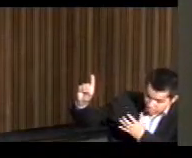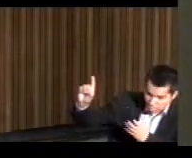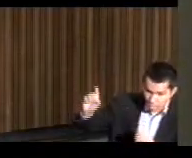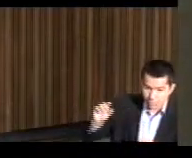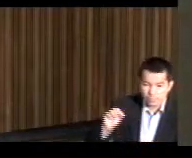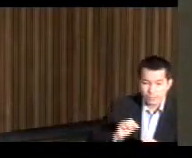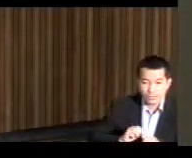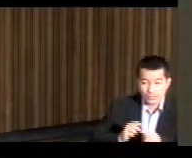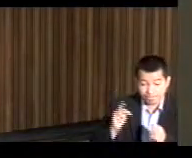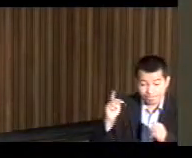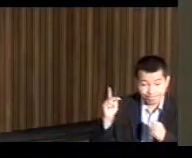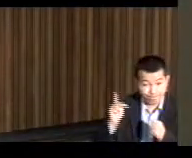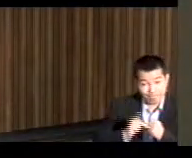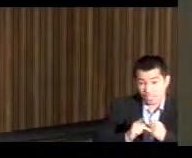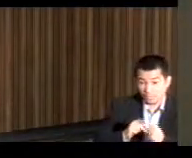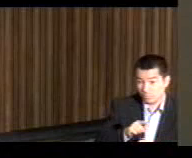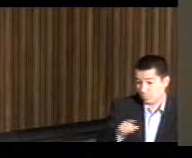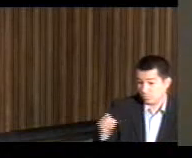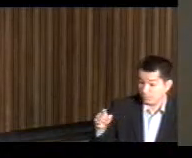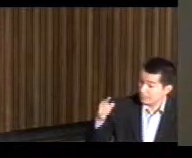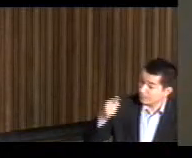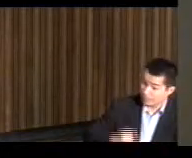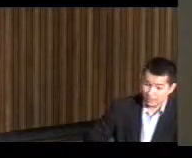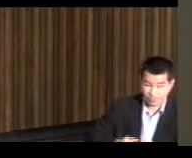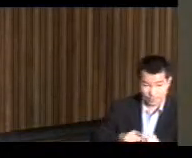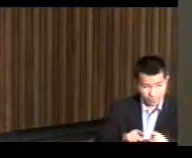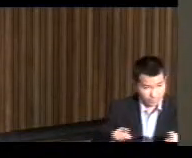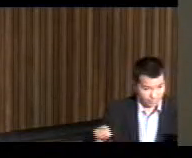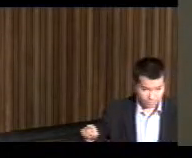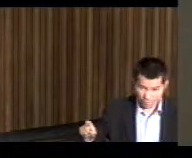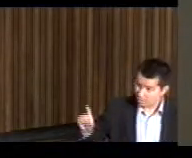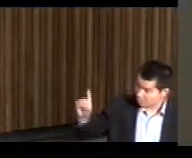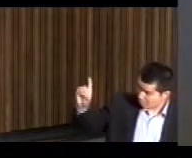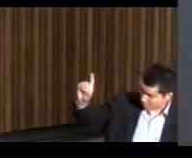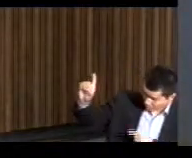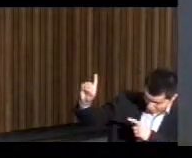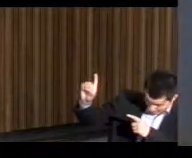Gente, que privilégio Deus nos dá.